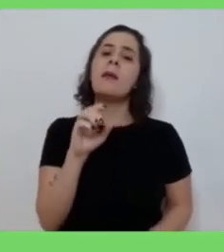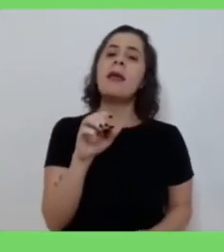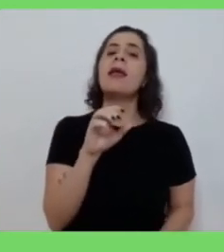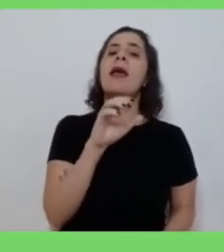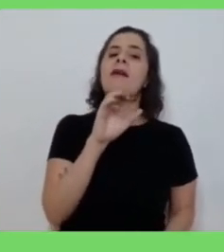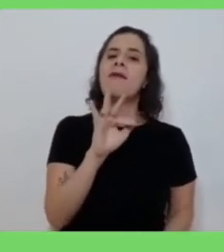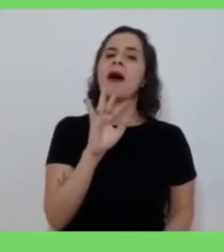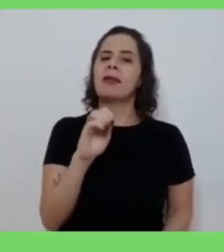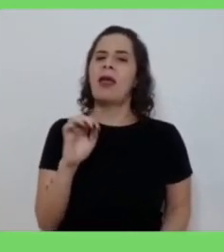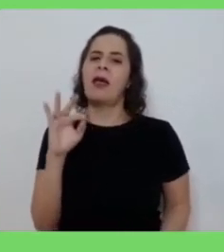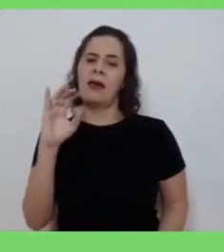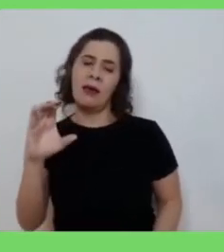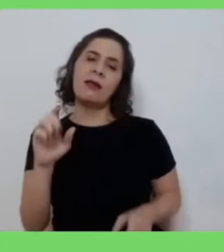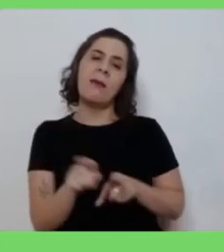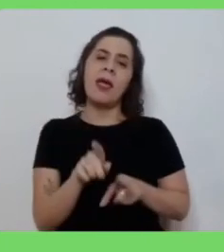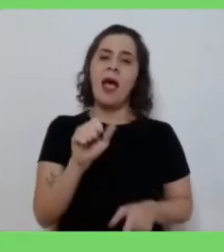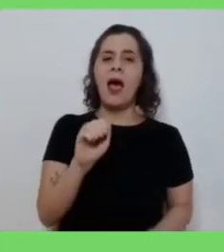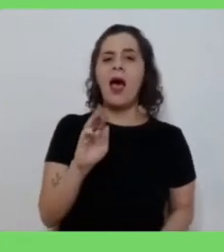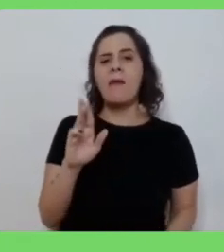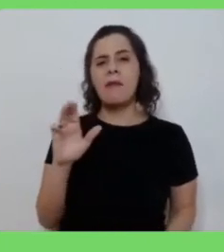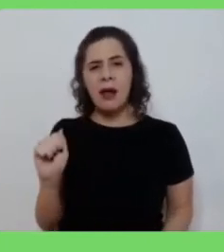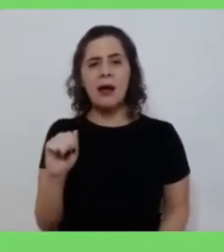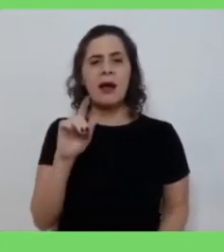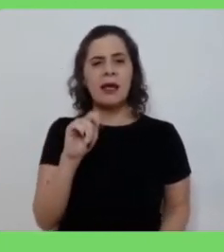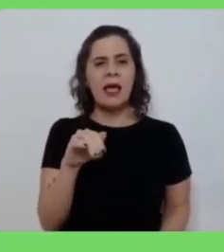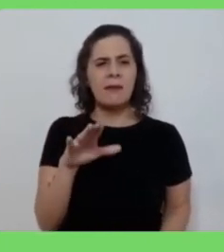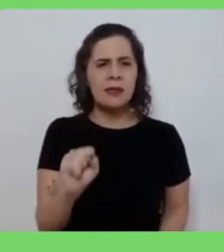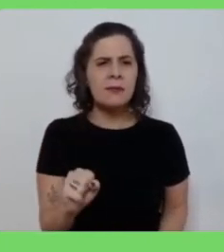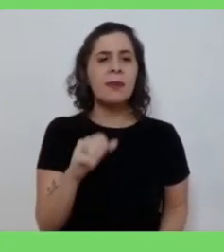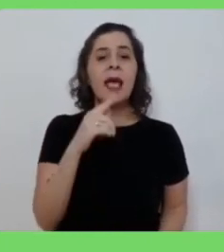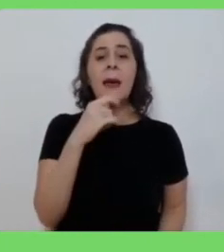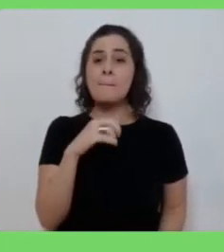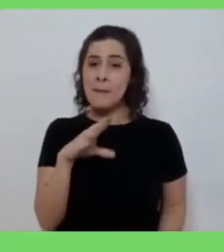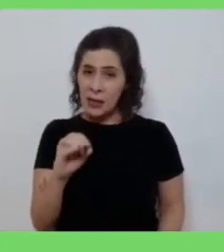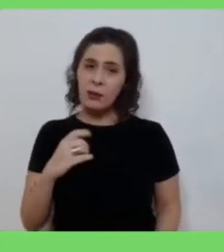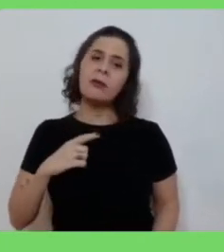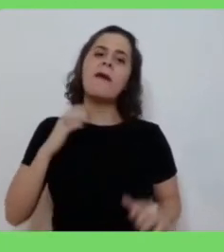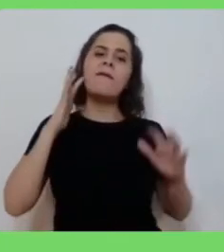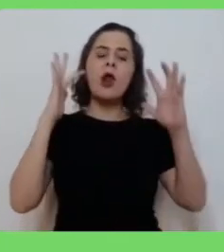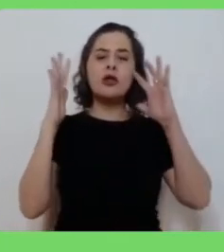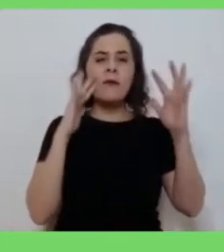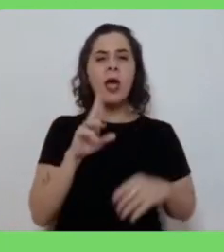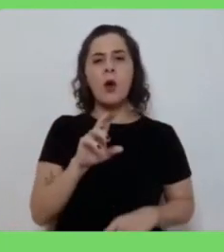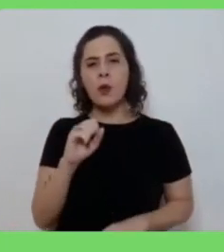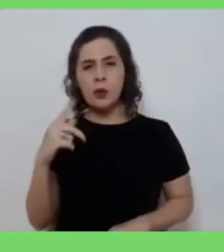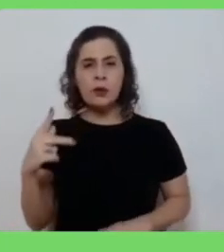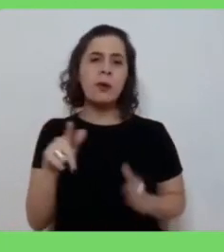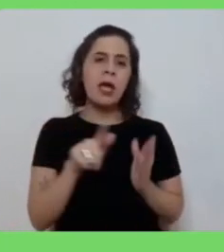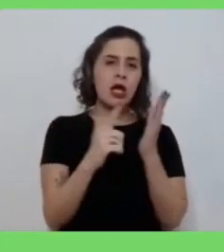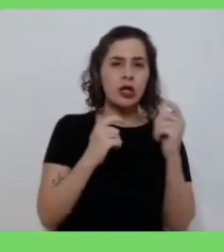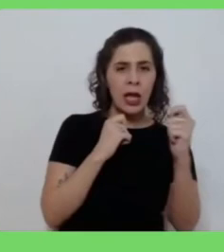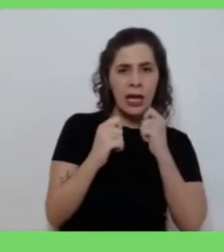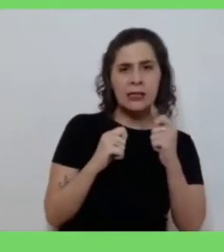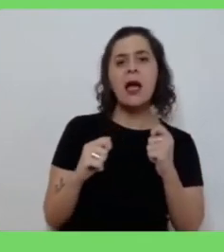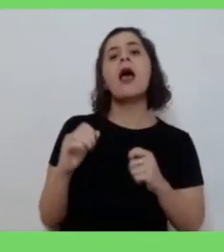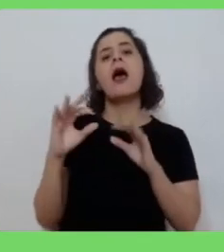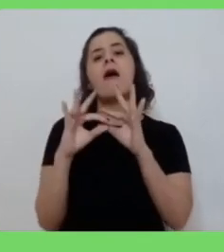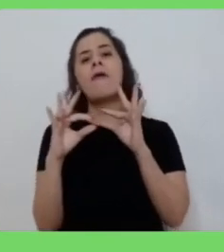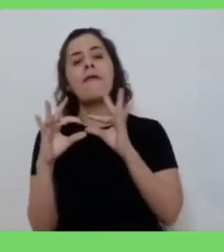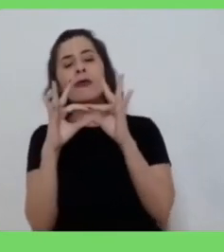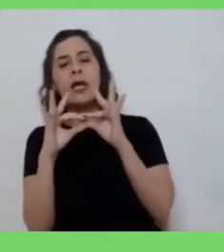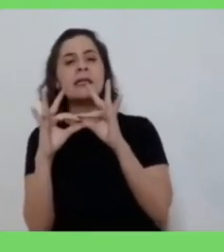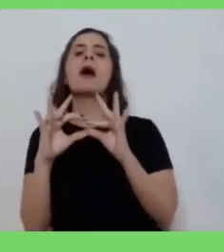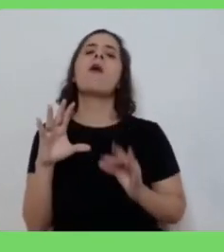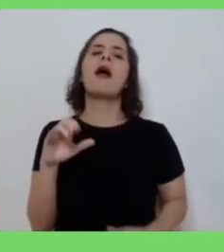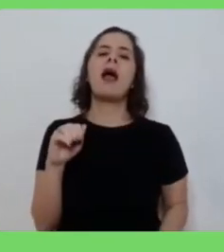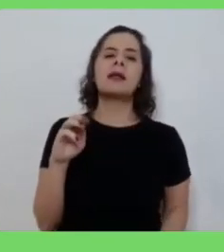Gates Pedro zambarda possui Bacharelado em filosofia pela USP jornalismo pela Fundação Casper Lio é responsável pelo site